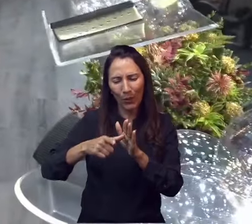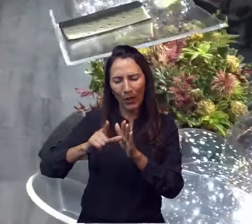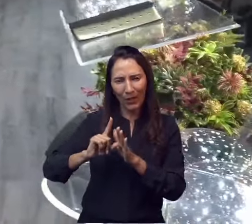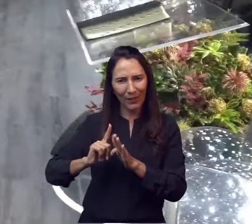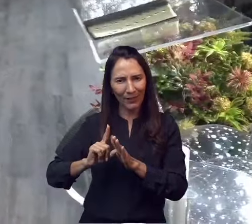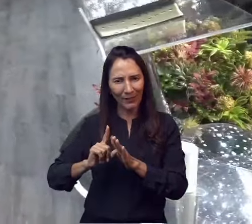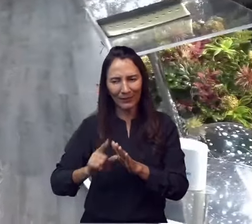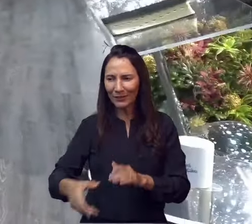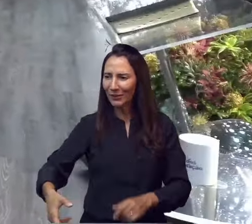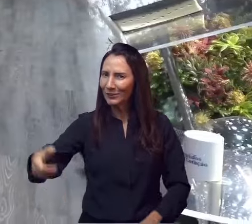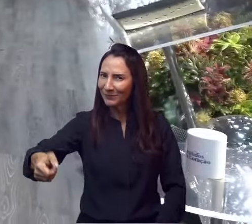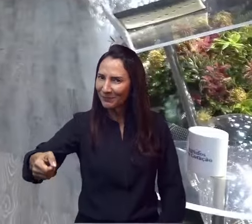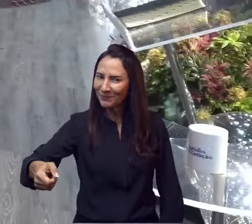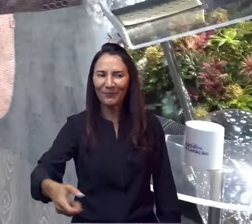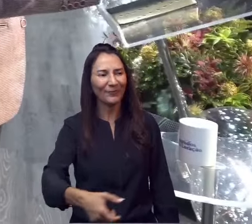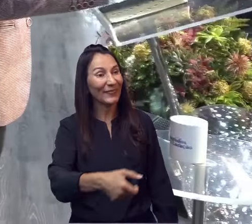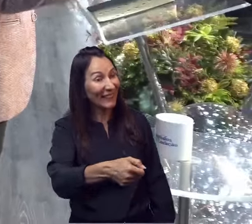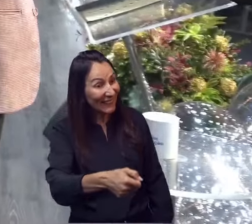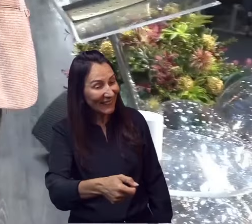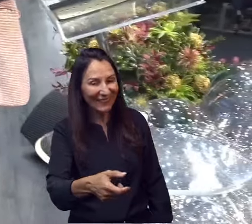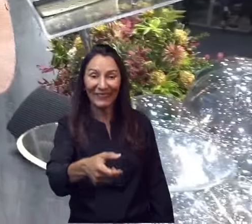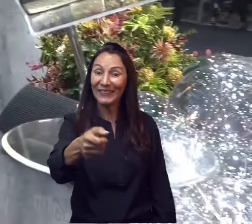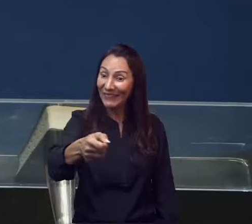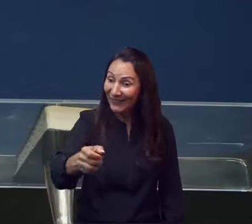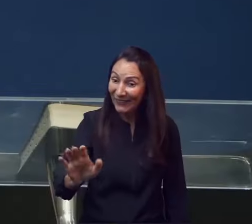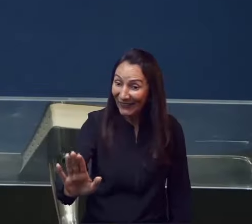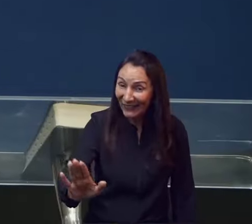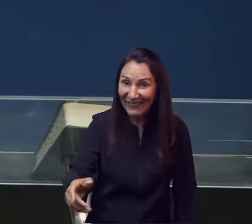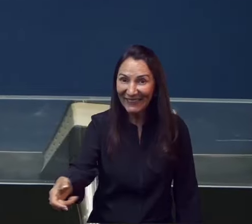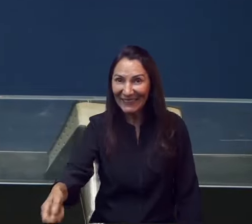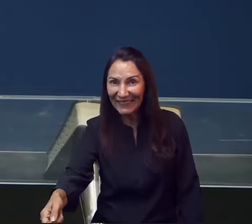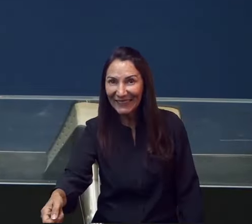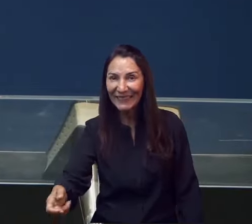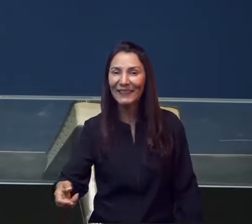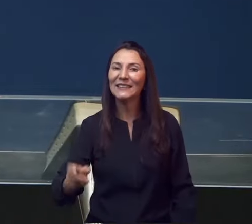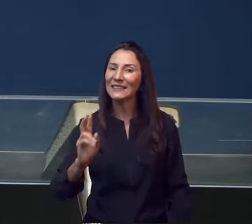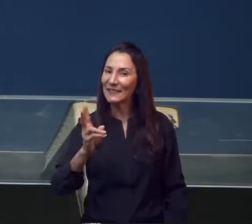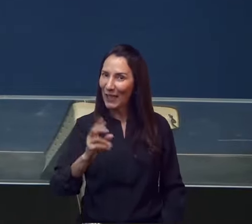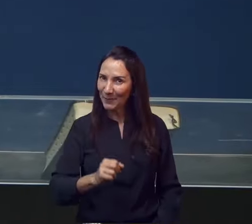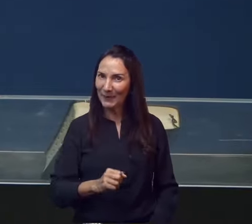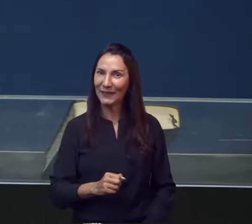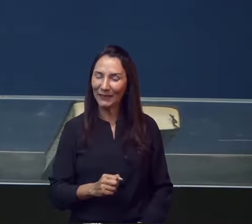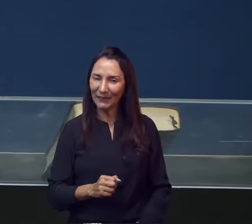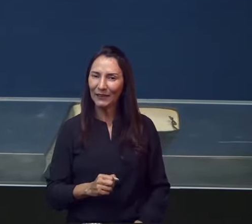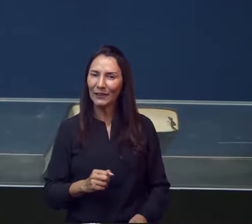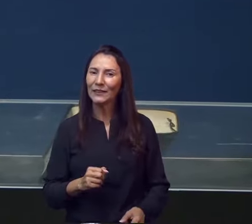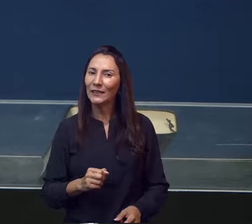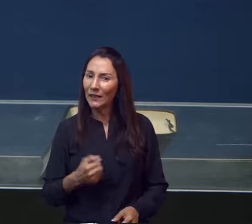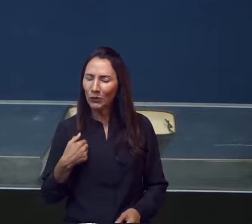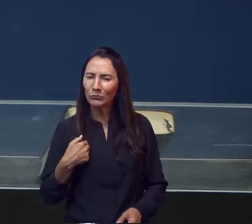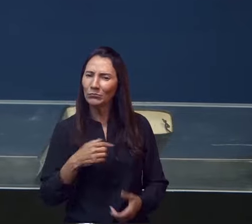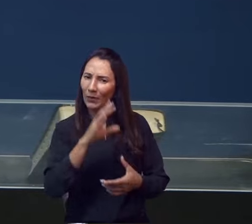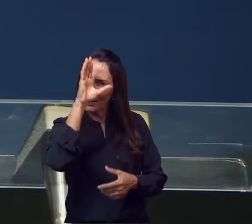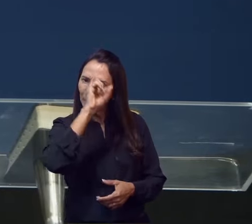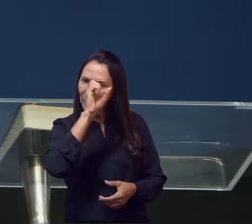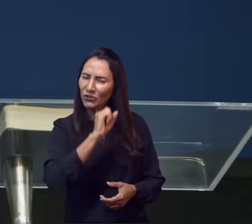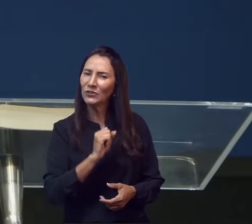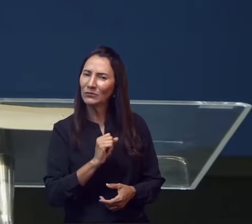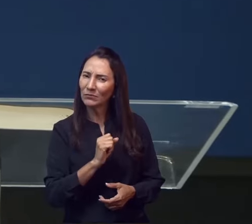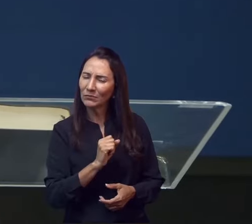e aperta a mão de um aperta a mão de outro quando acaba o culto fico meia hora no culto e aperta a mãozinha eu incorporei isso